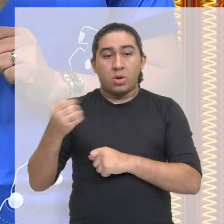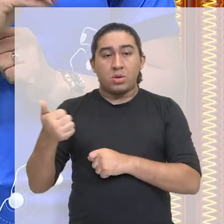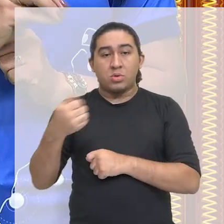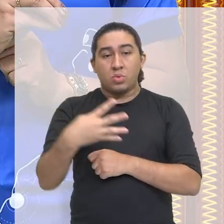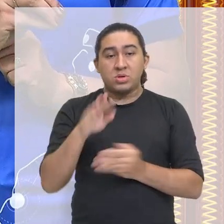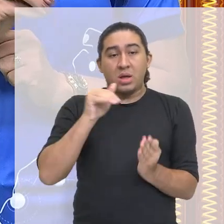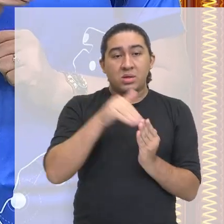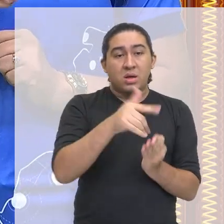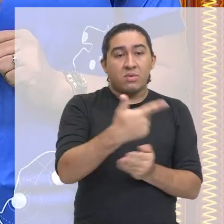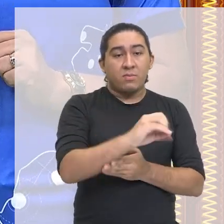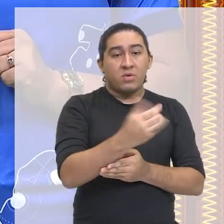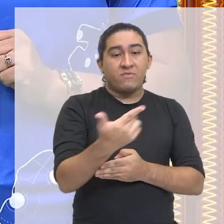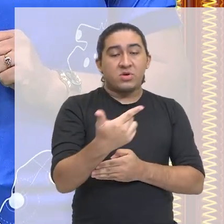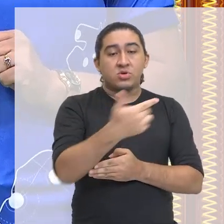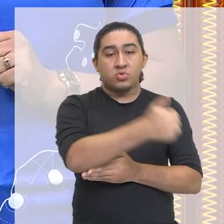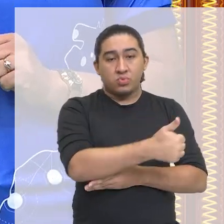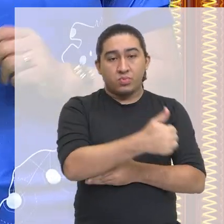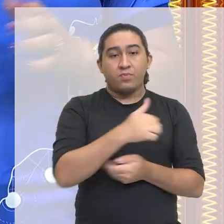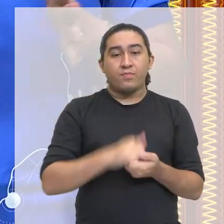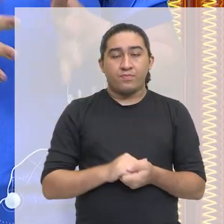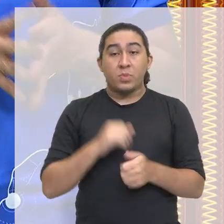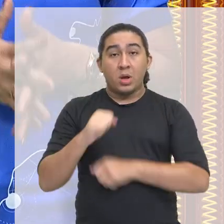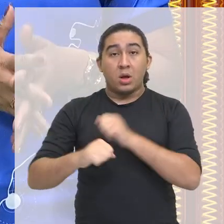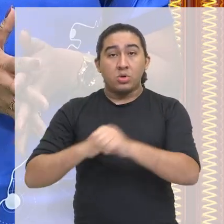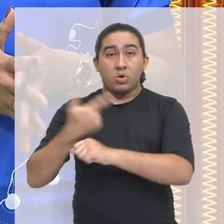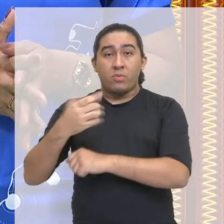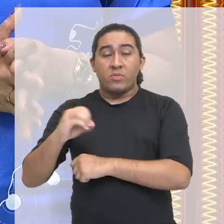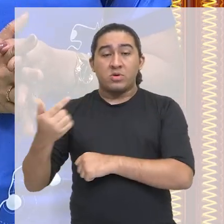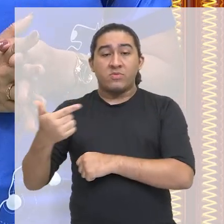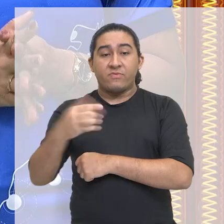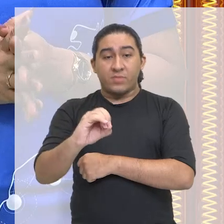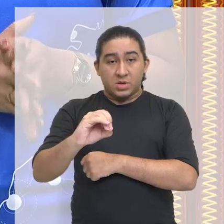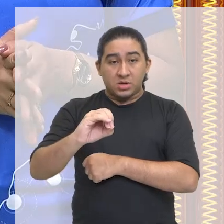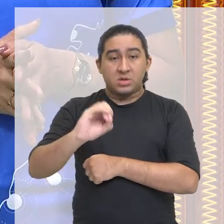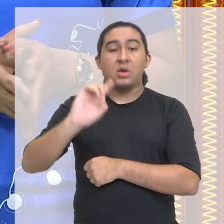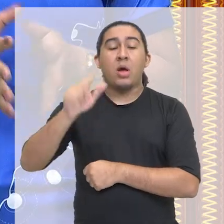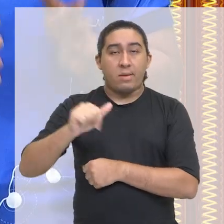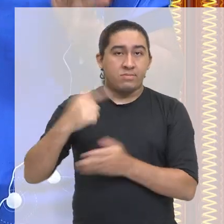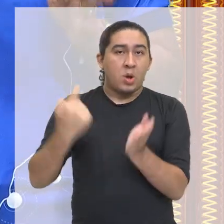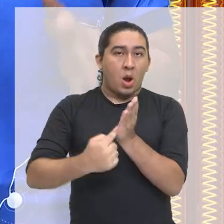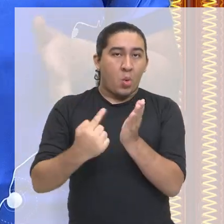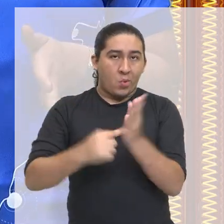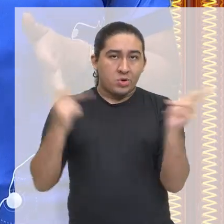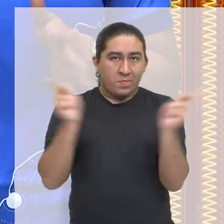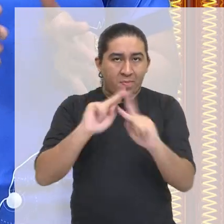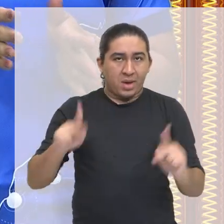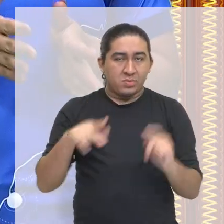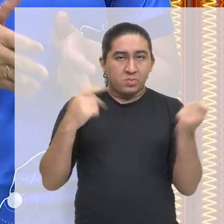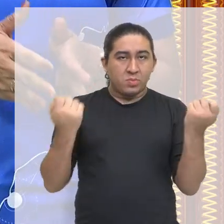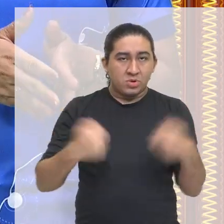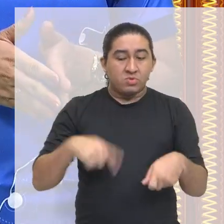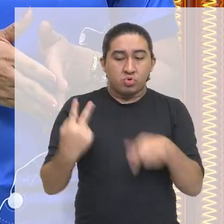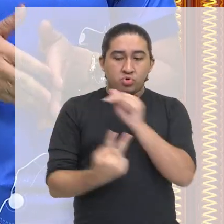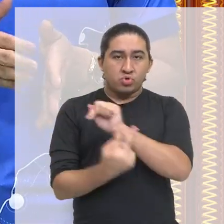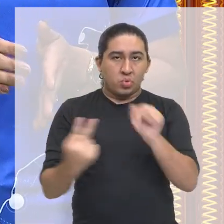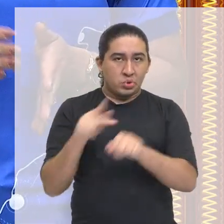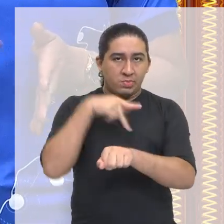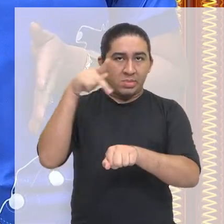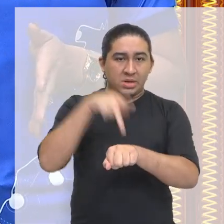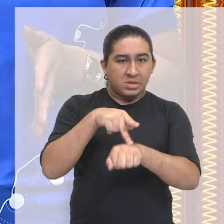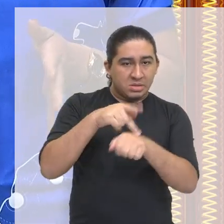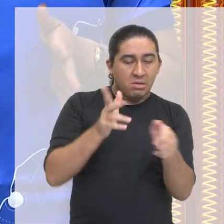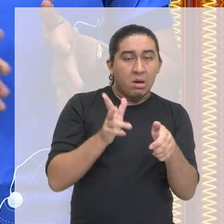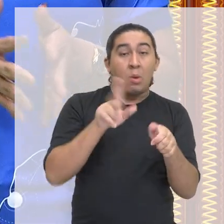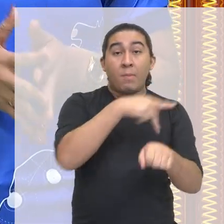entre 2014 e 2021. Em 2020, um acordo de paz foi assinado entre os Estados Unidos e